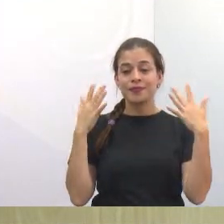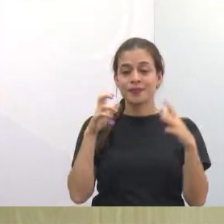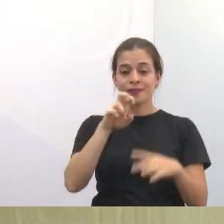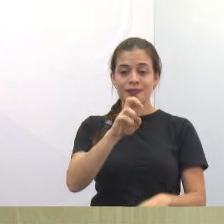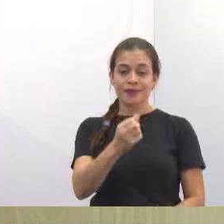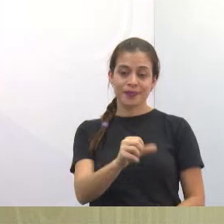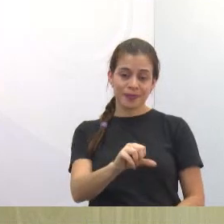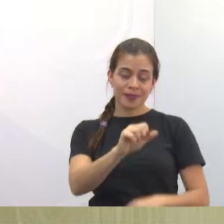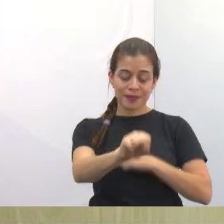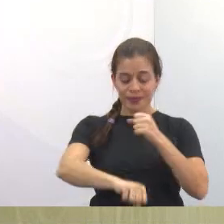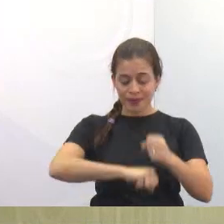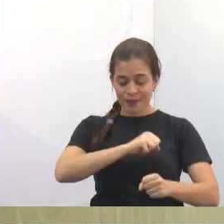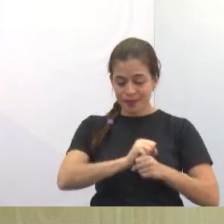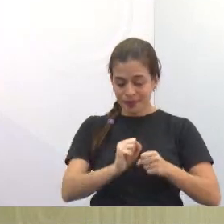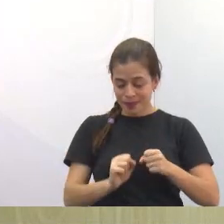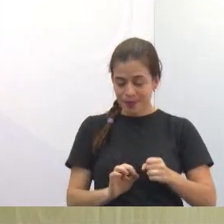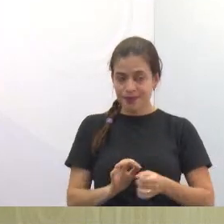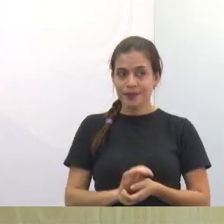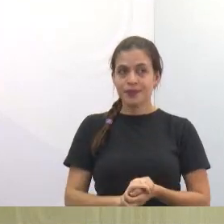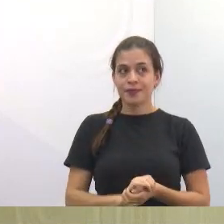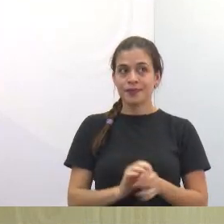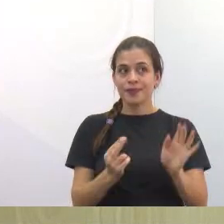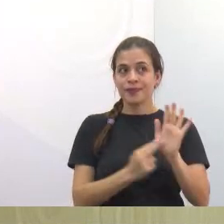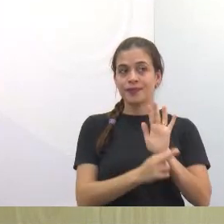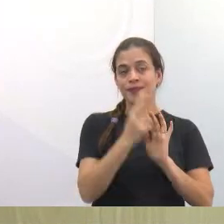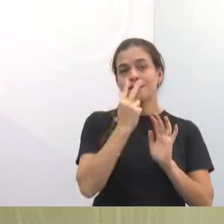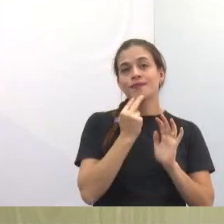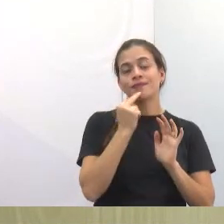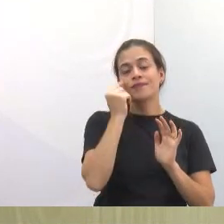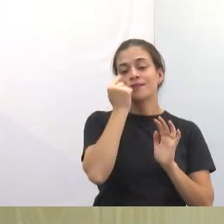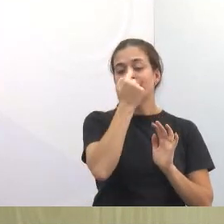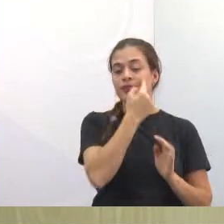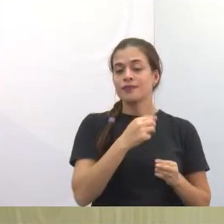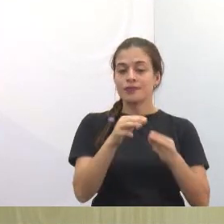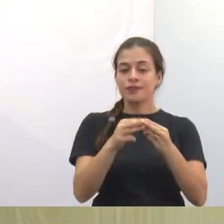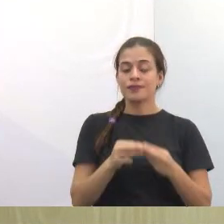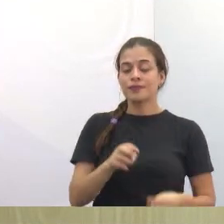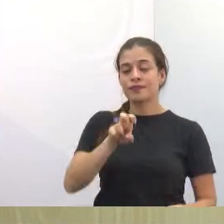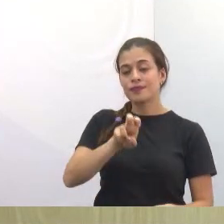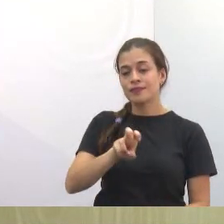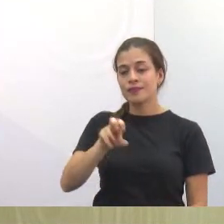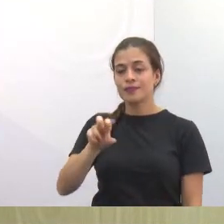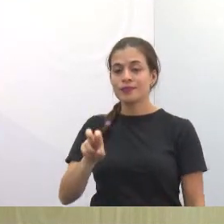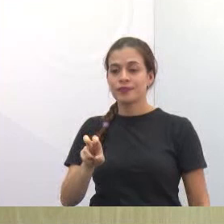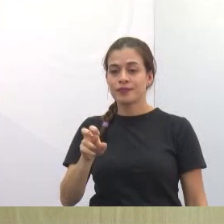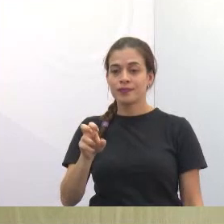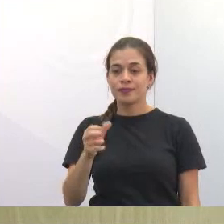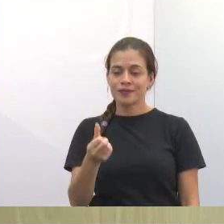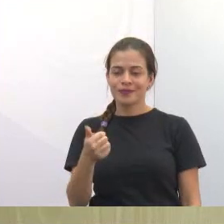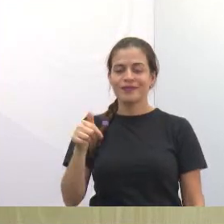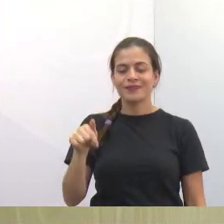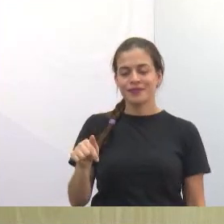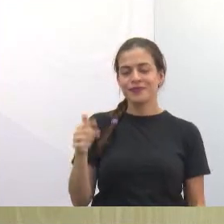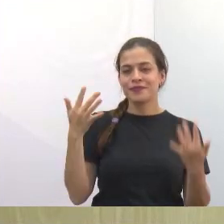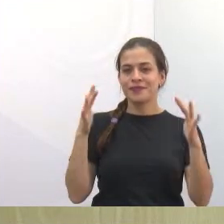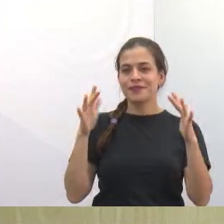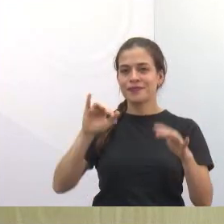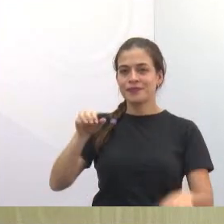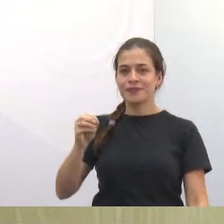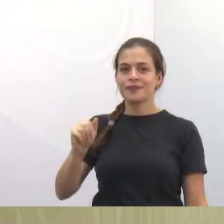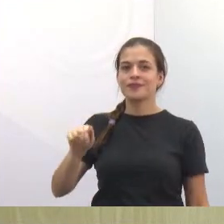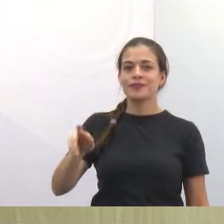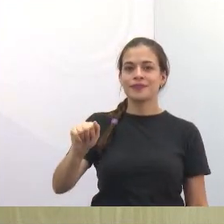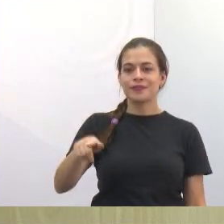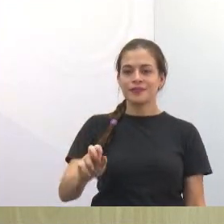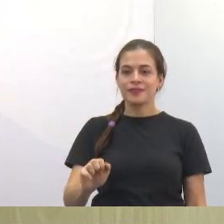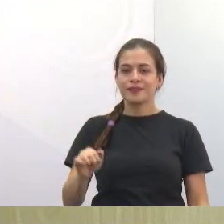Lua. Moção 567, moção congratulatória ao senhor José Antônio de Queiroz pelo transcurso do seu aniversário, comemorado em 3 de